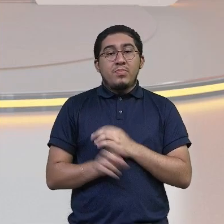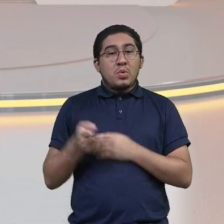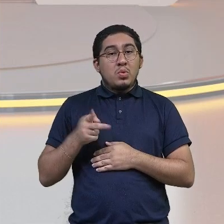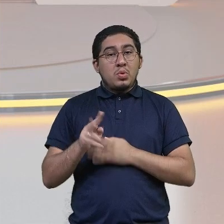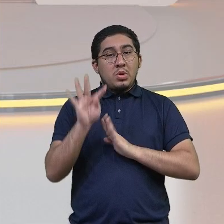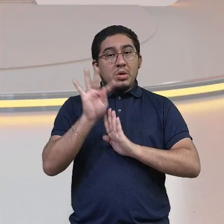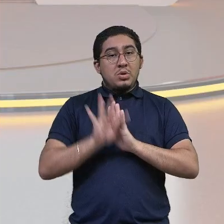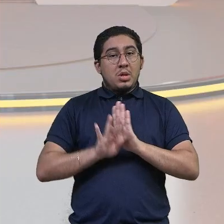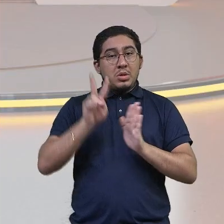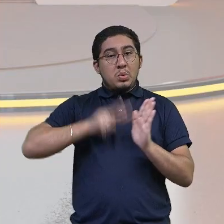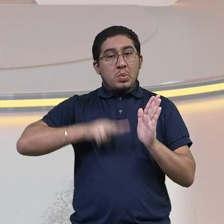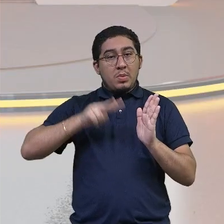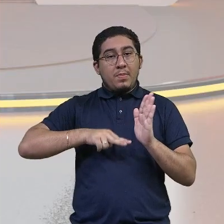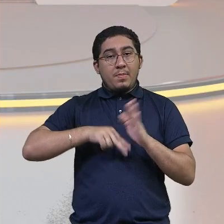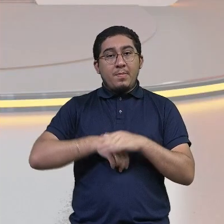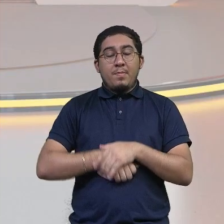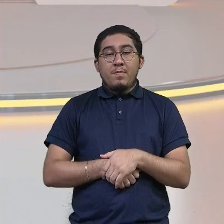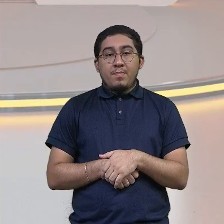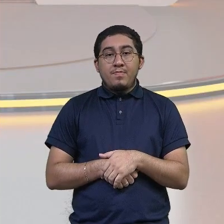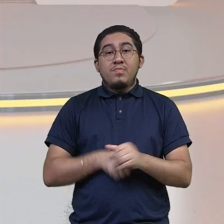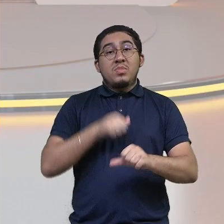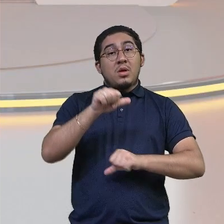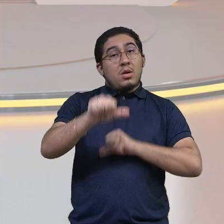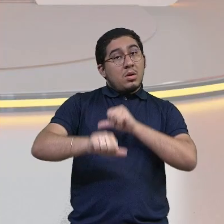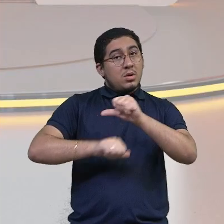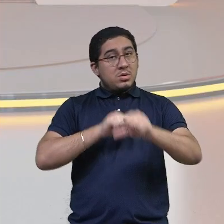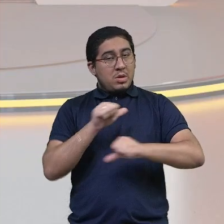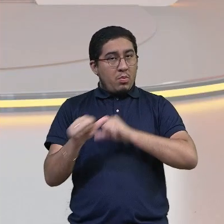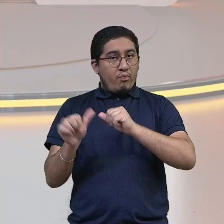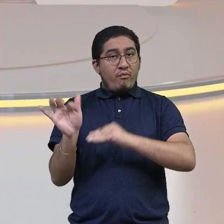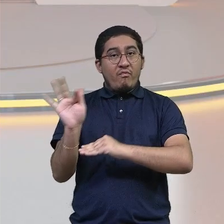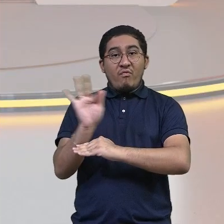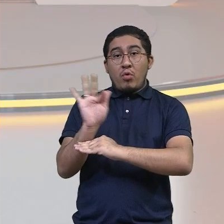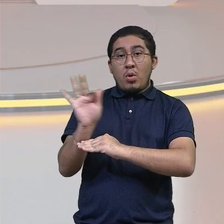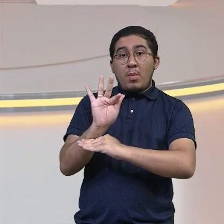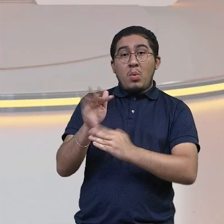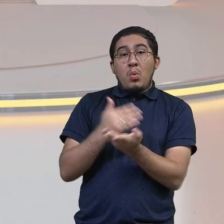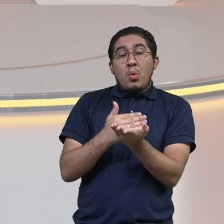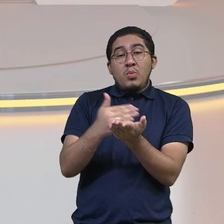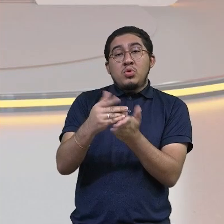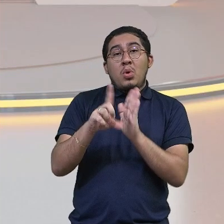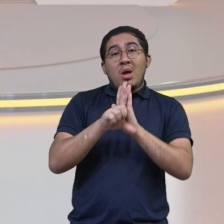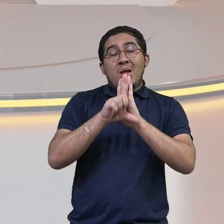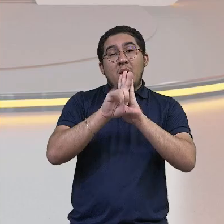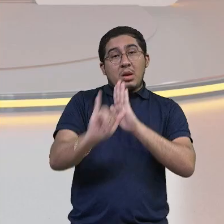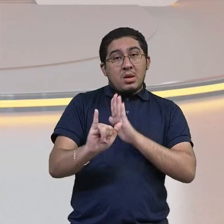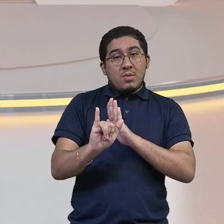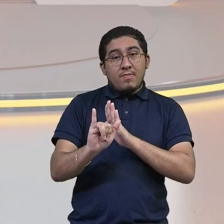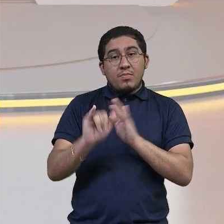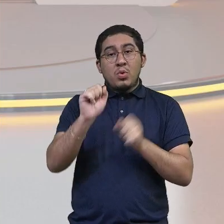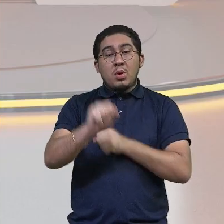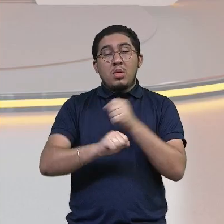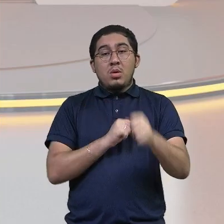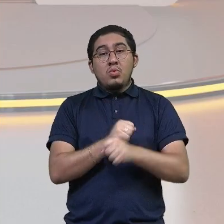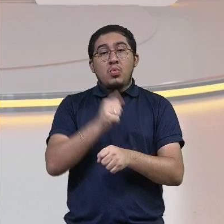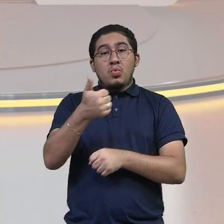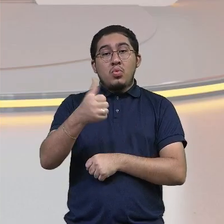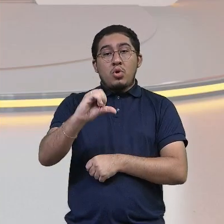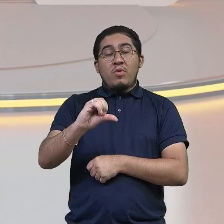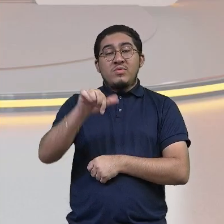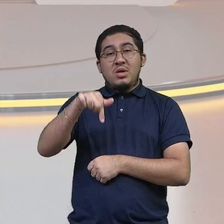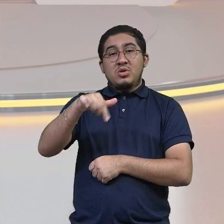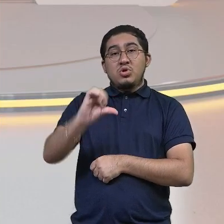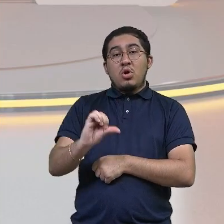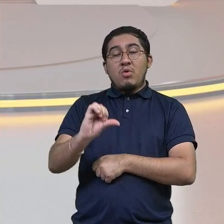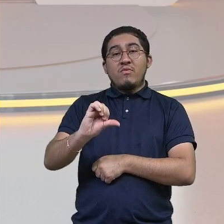texto. A transição formal iniciou-se com a Lei de Anistia em 1979